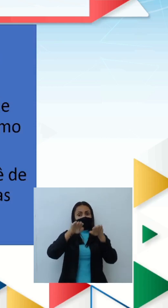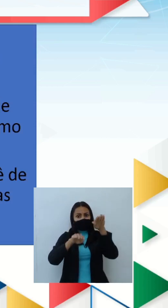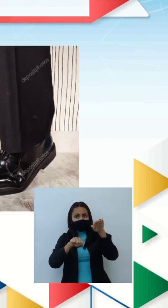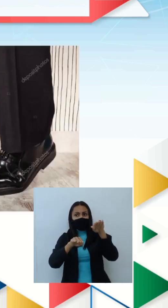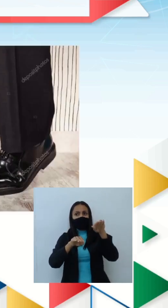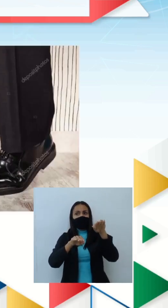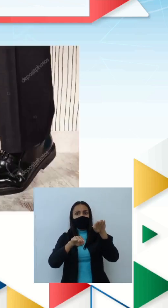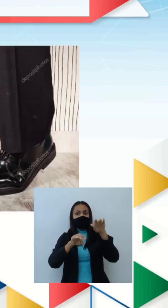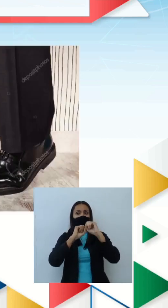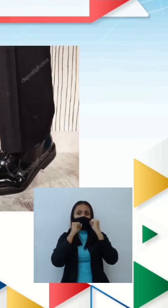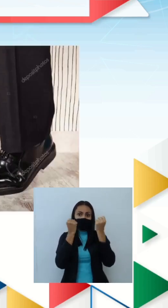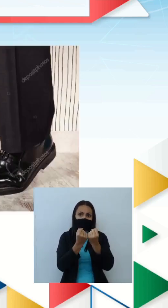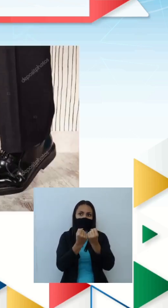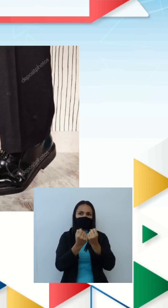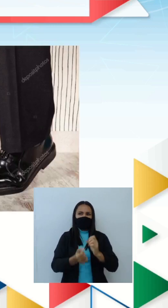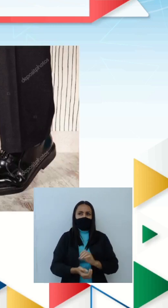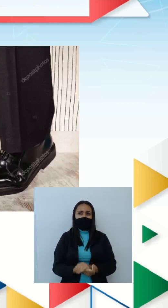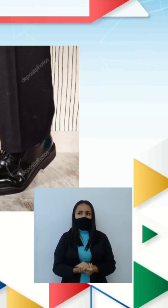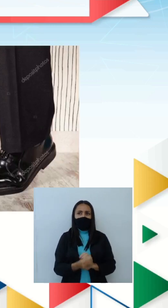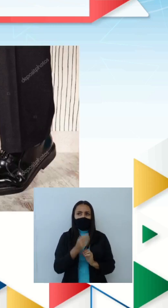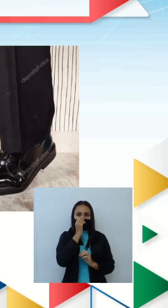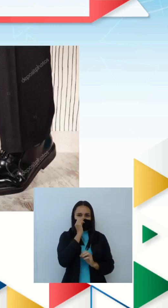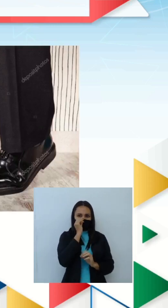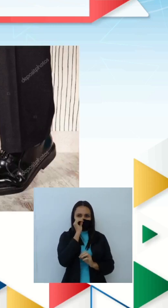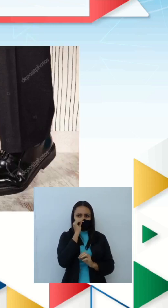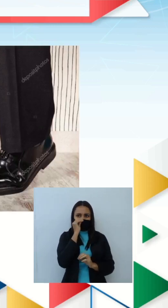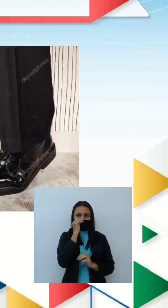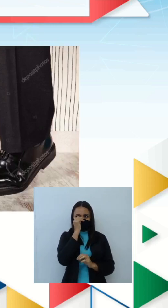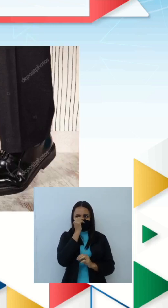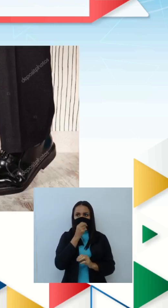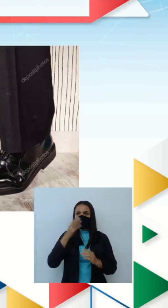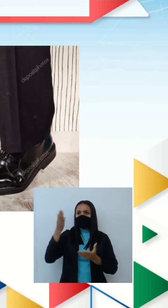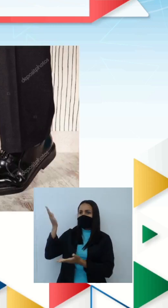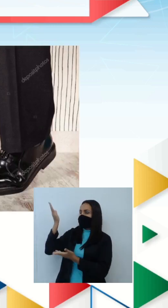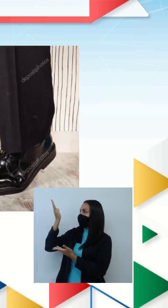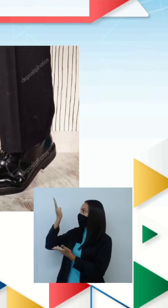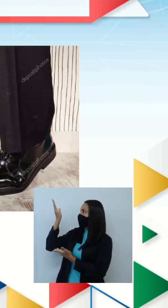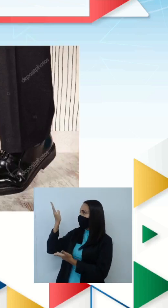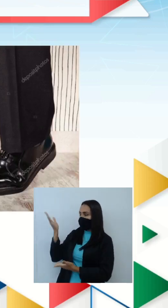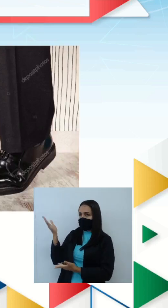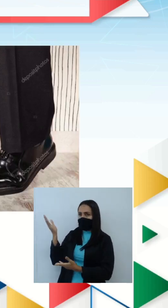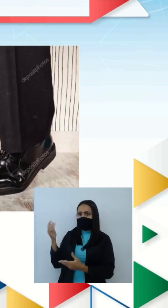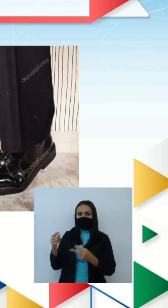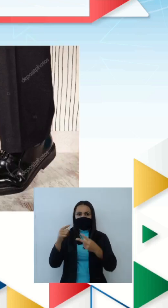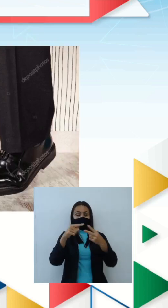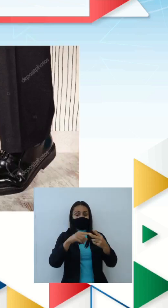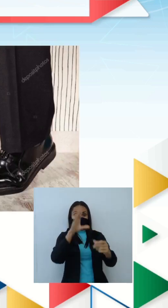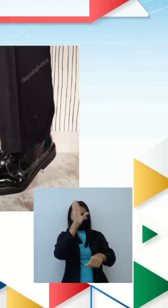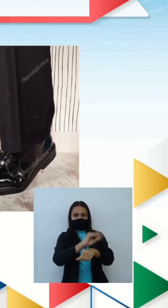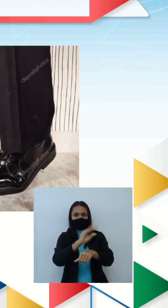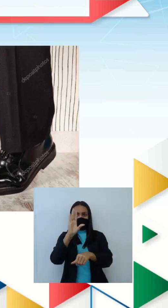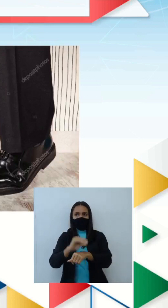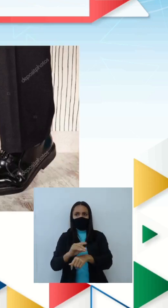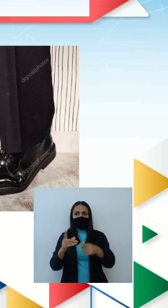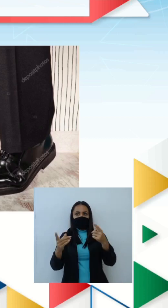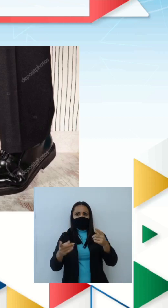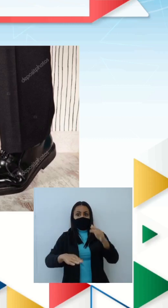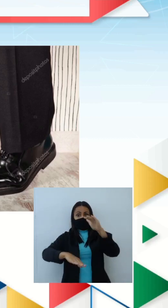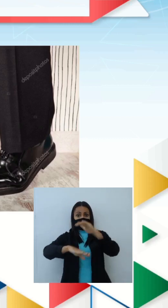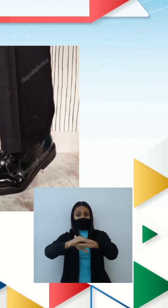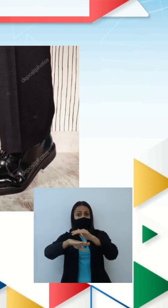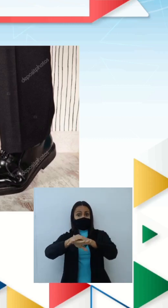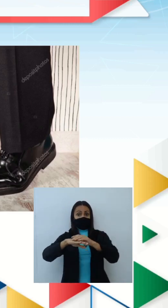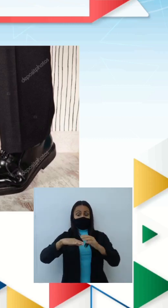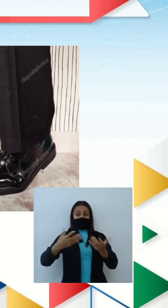sociais. Eu botei aí nos slides dessas duas fotos. Sapato chique,